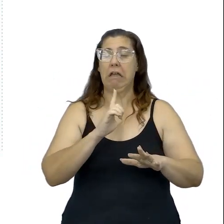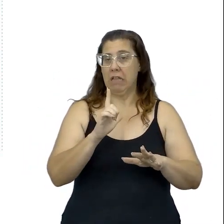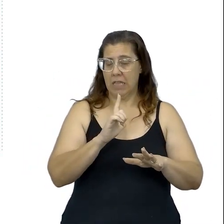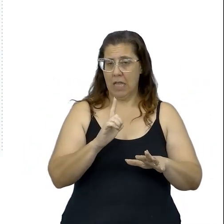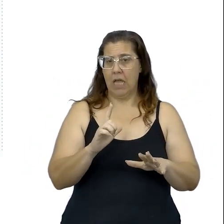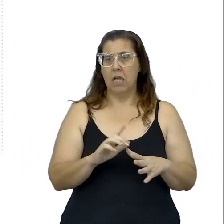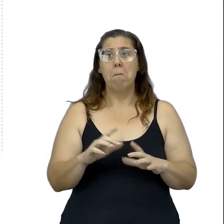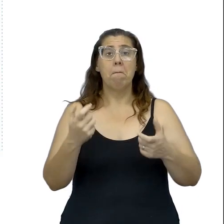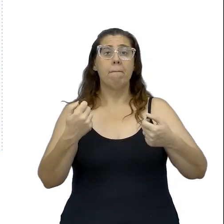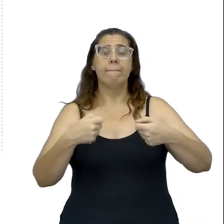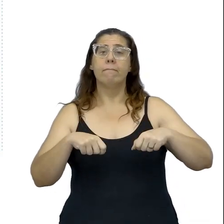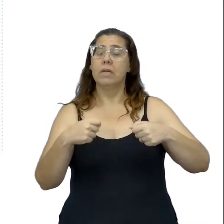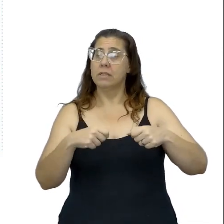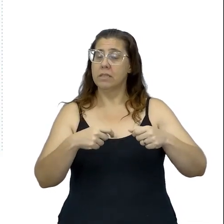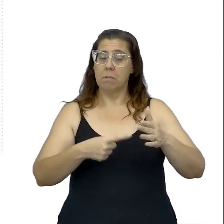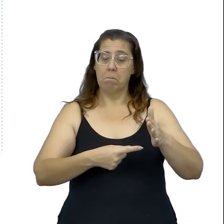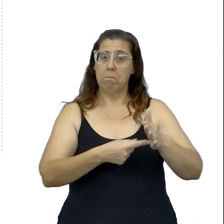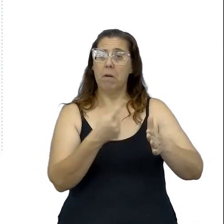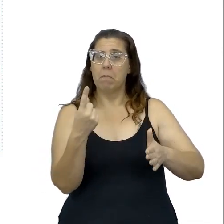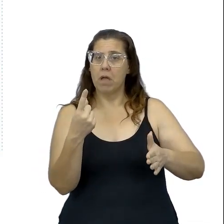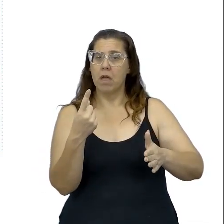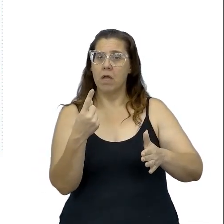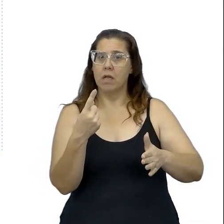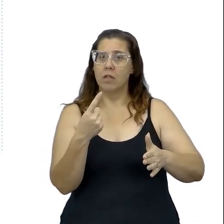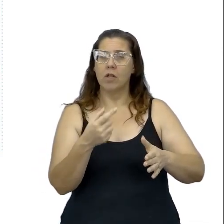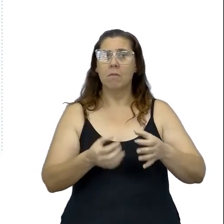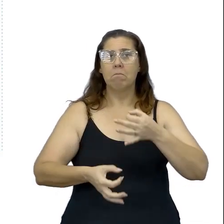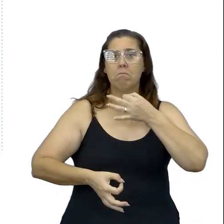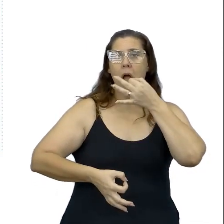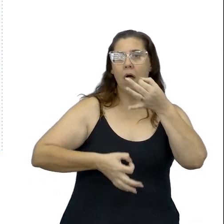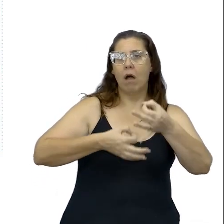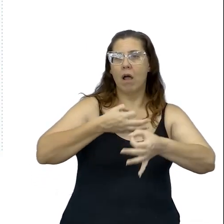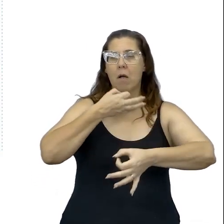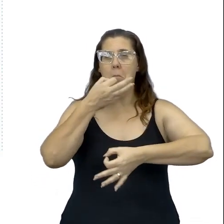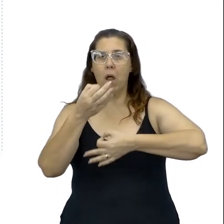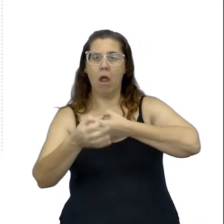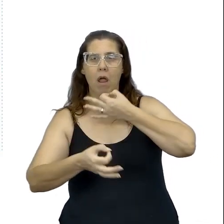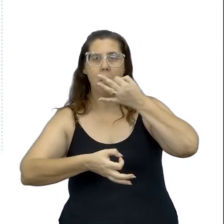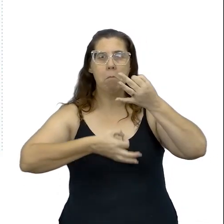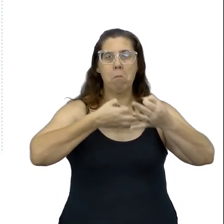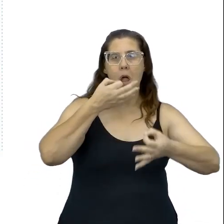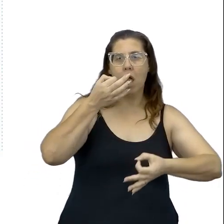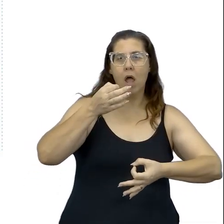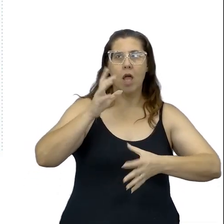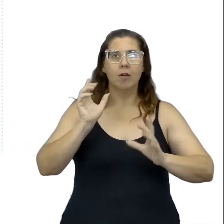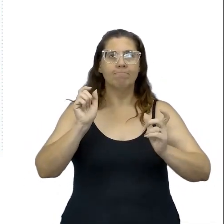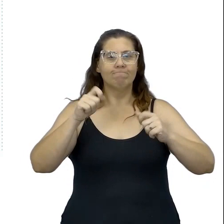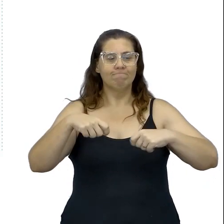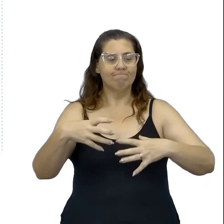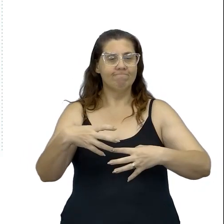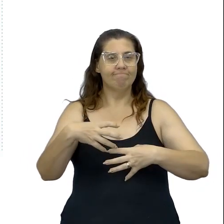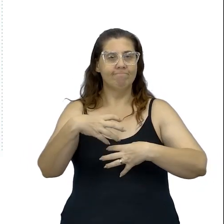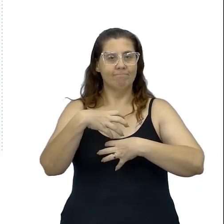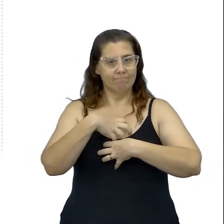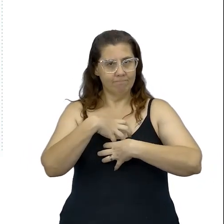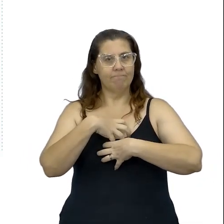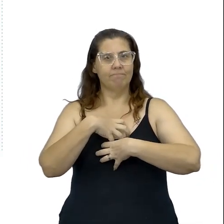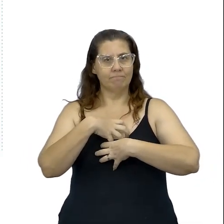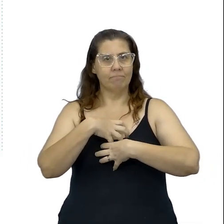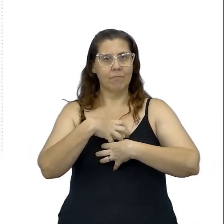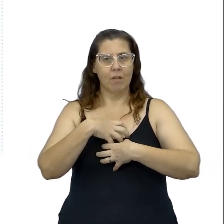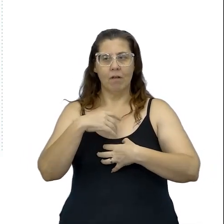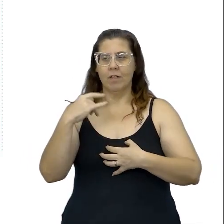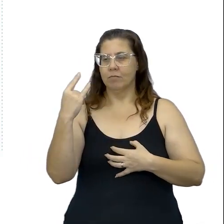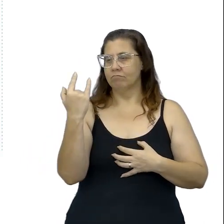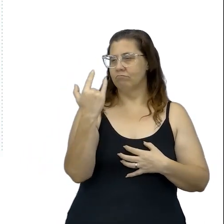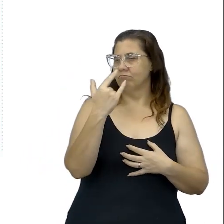será necessário, primeiro, envolver a sugestão, que é a capacidade de sentir, né, e a